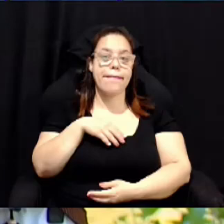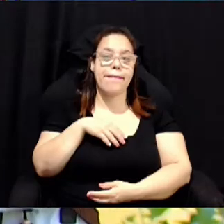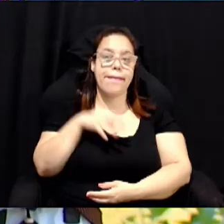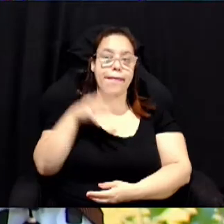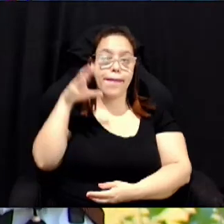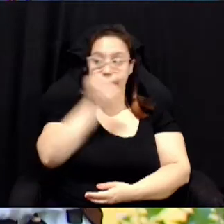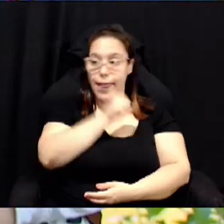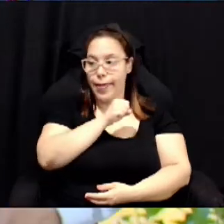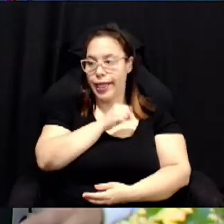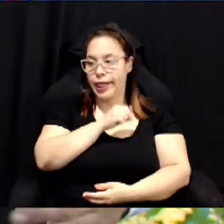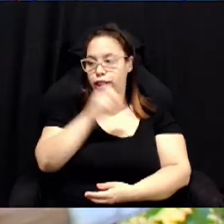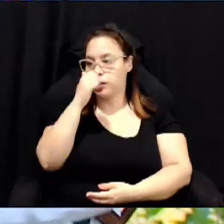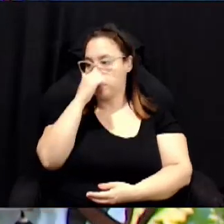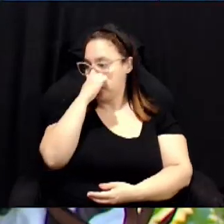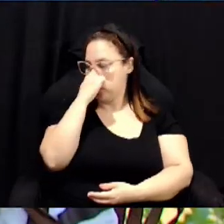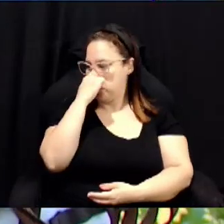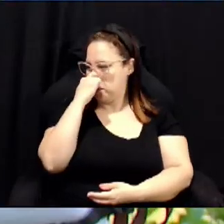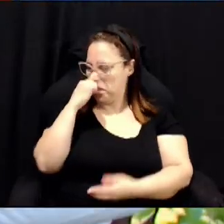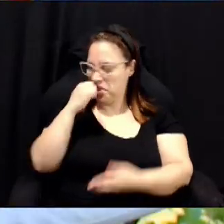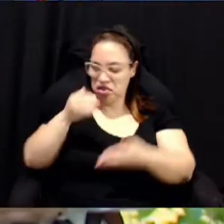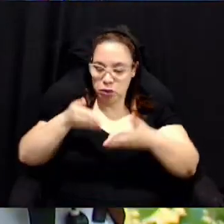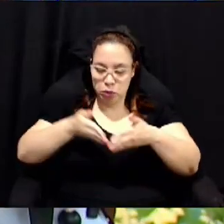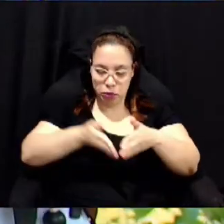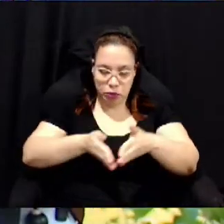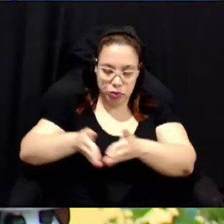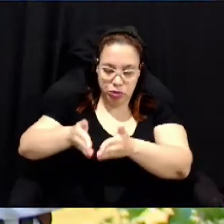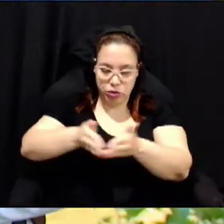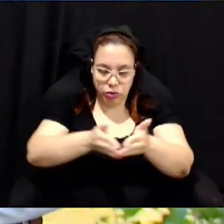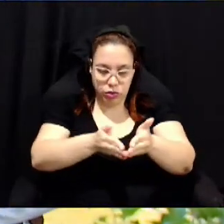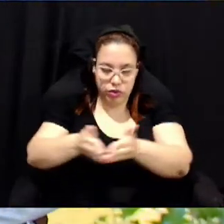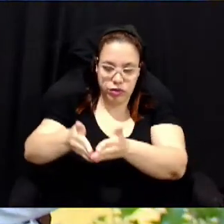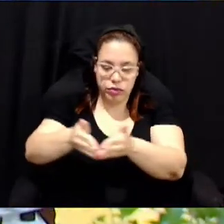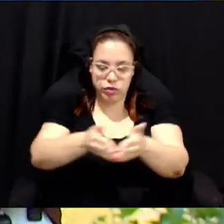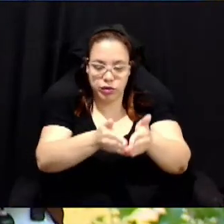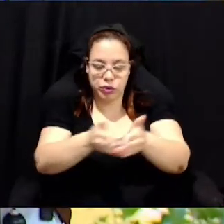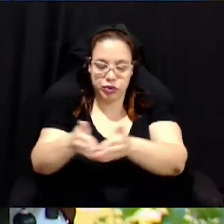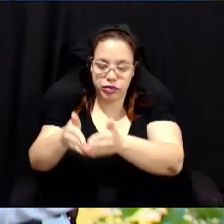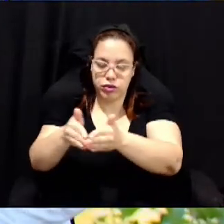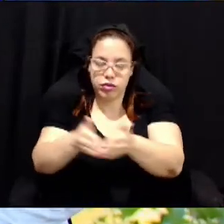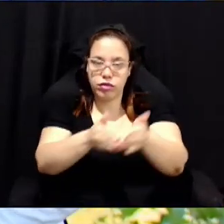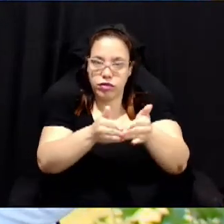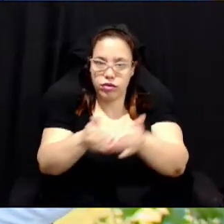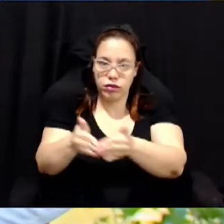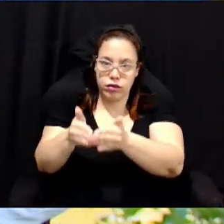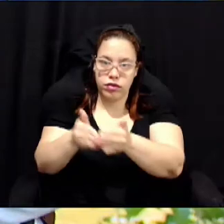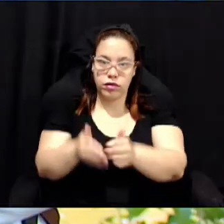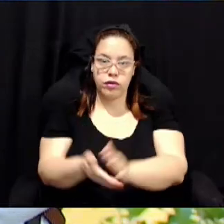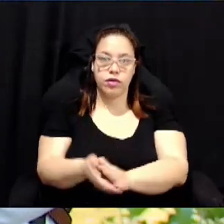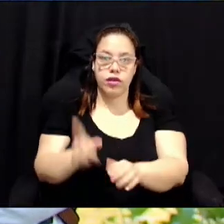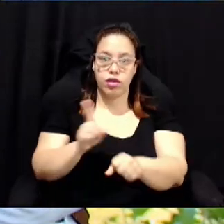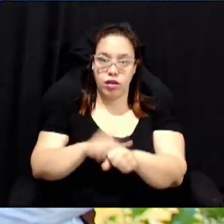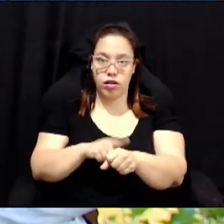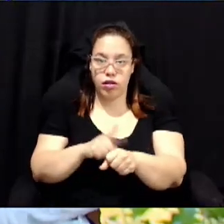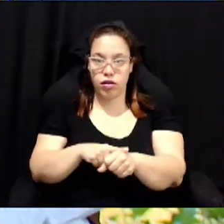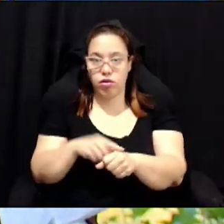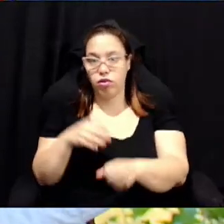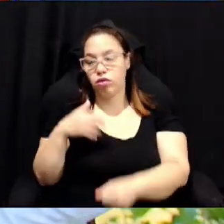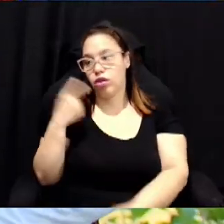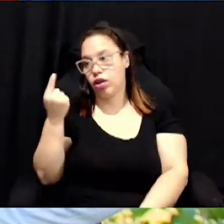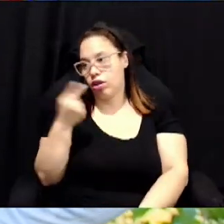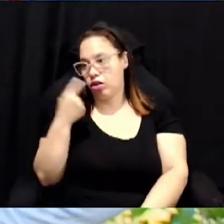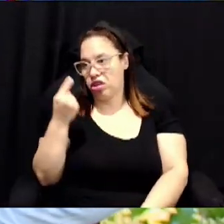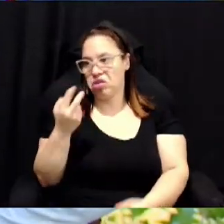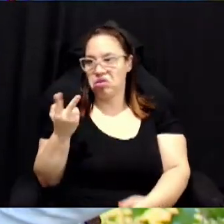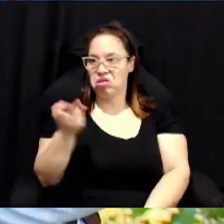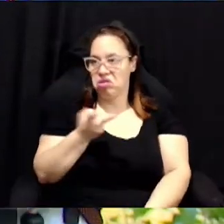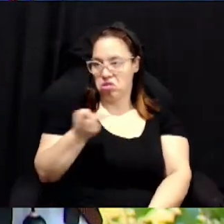basicamente são para descer as corredeiras, fazer o contorno entre os obstáculos, e aí considera-se tempo, considera se você está sozinho, considera se você está com mais